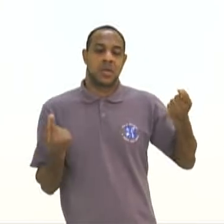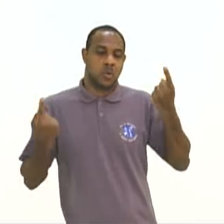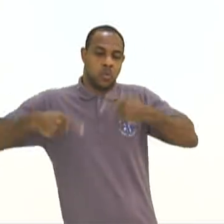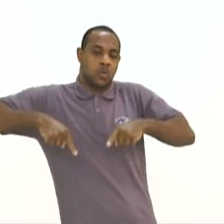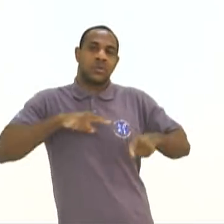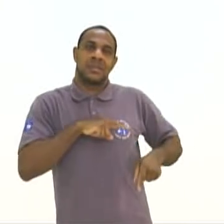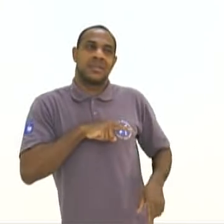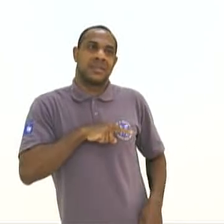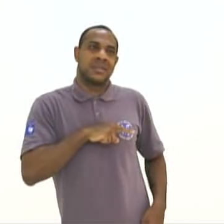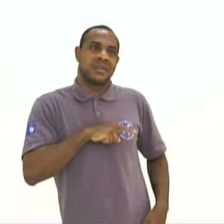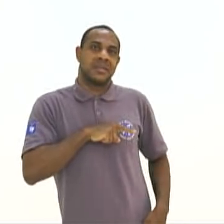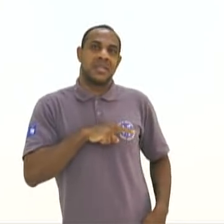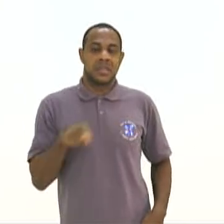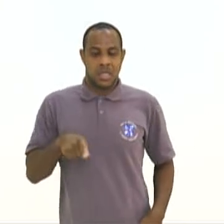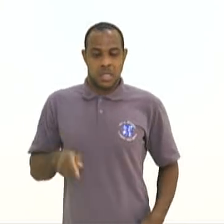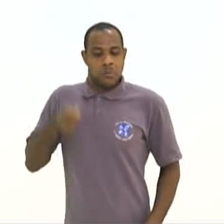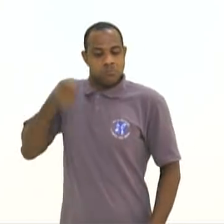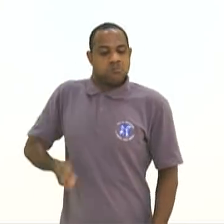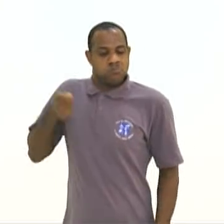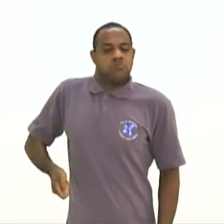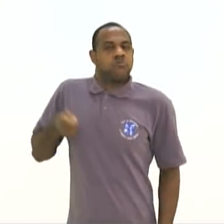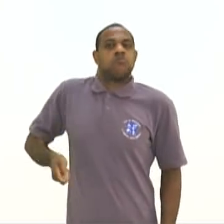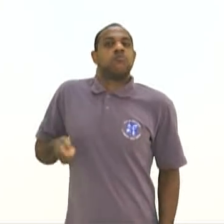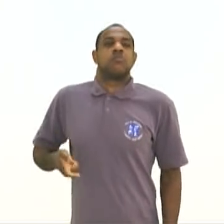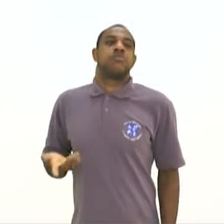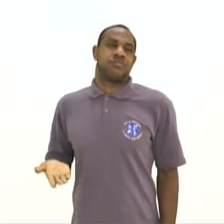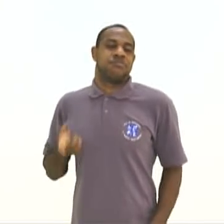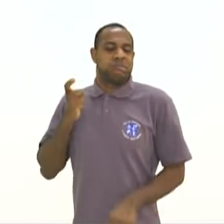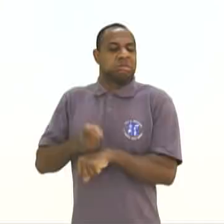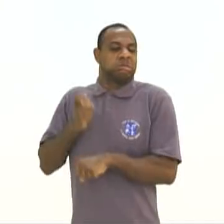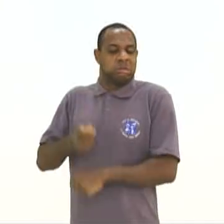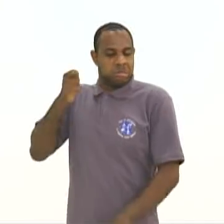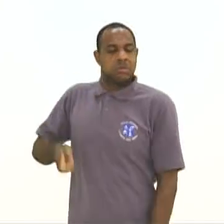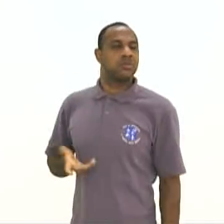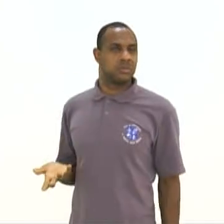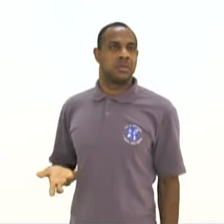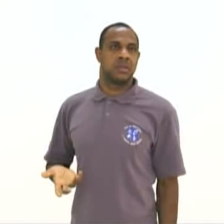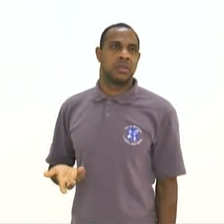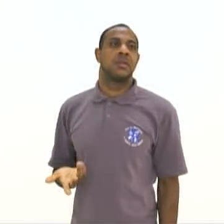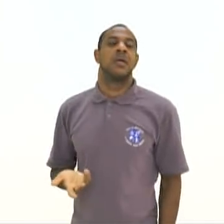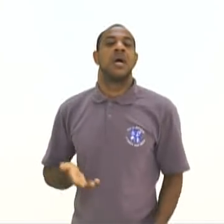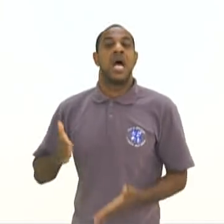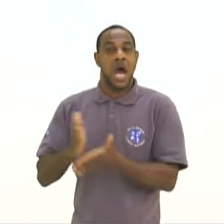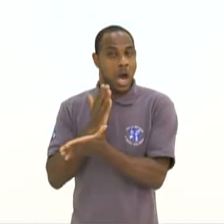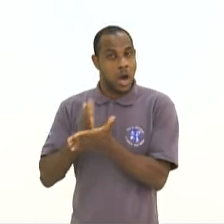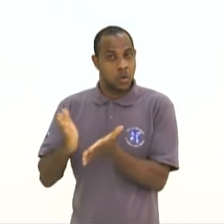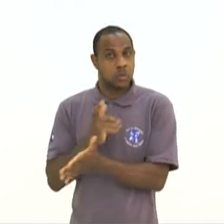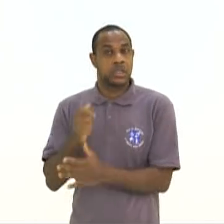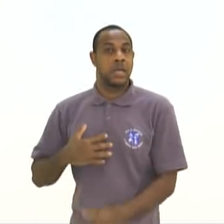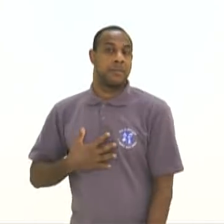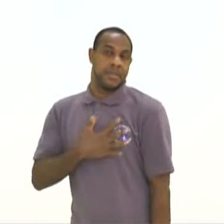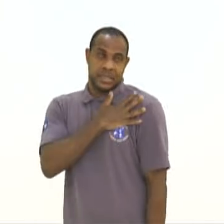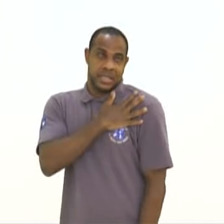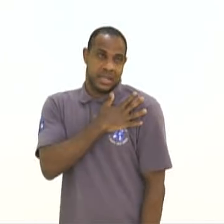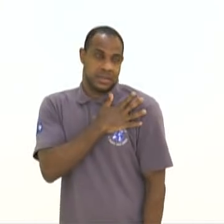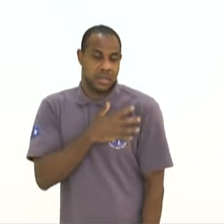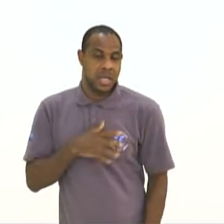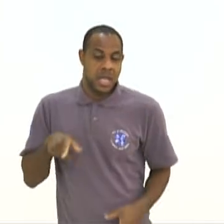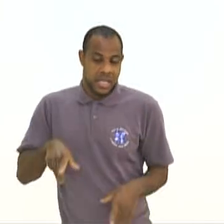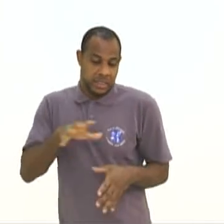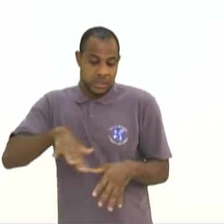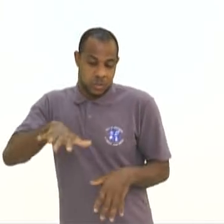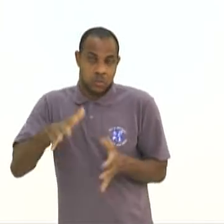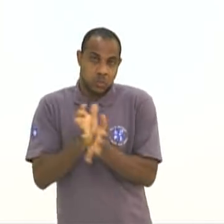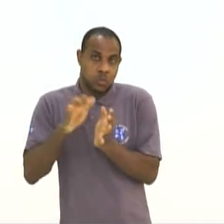da chamada linha dura. Não eram todos os militares. Alguns, um setor. Então, esse grupo